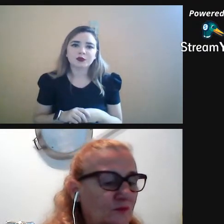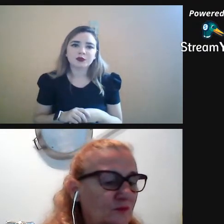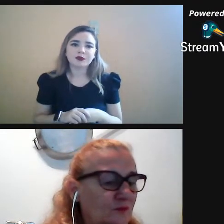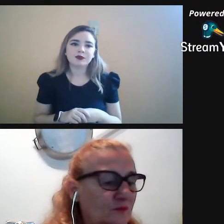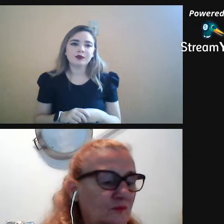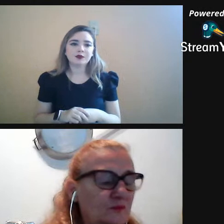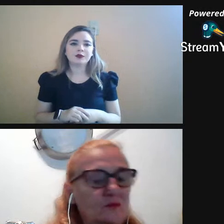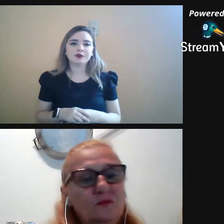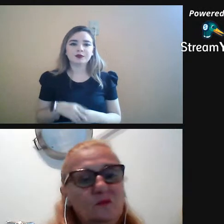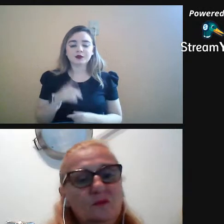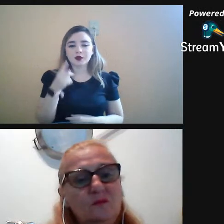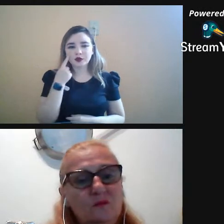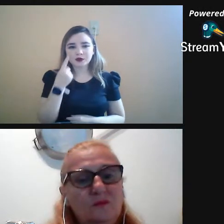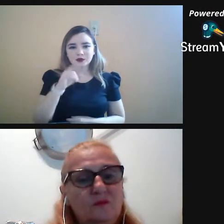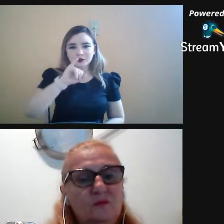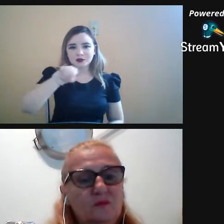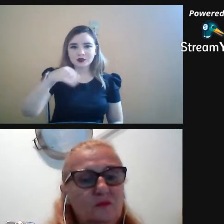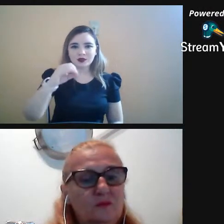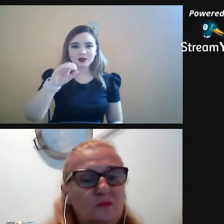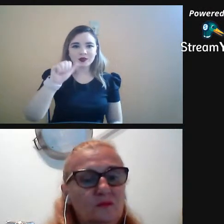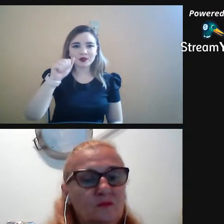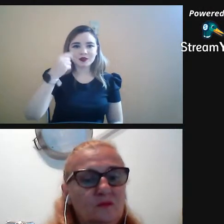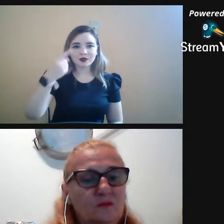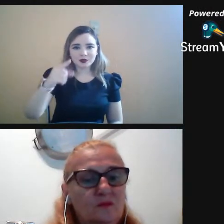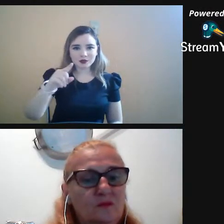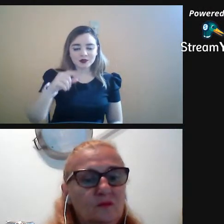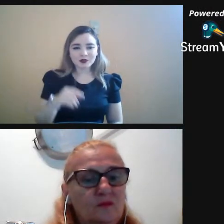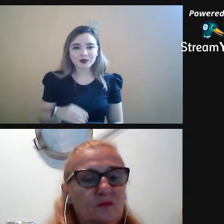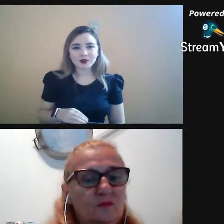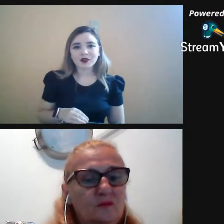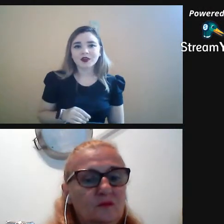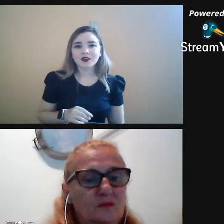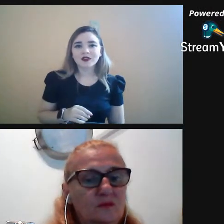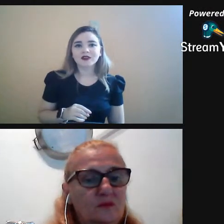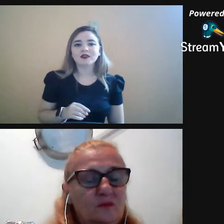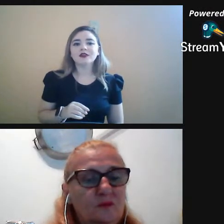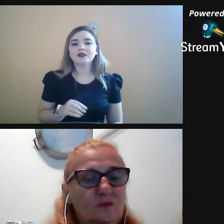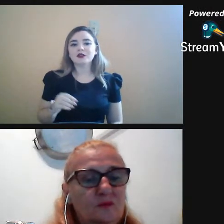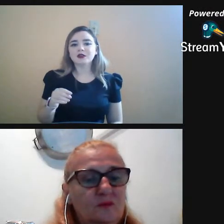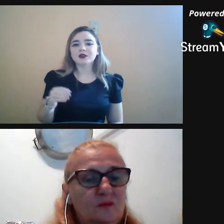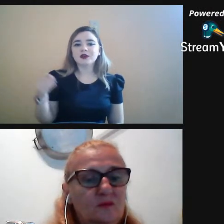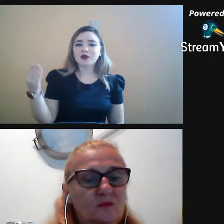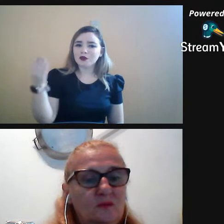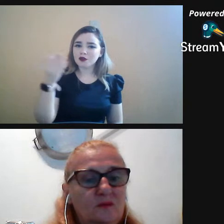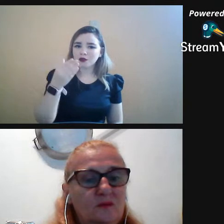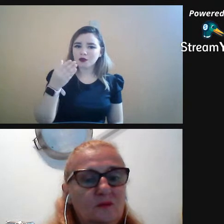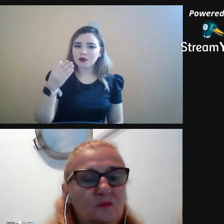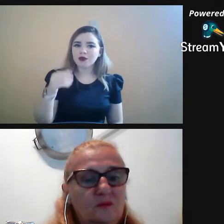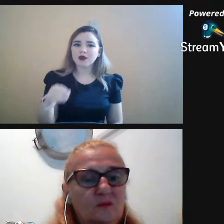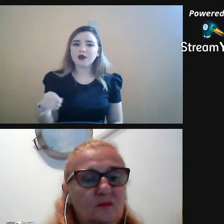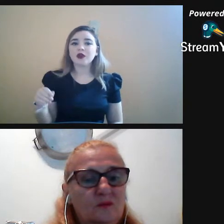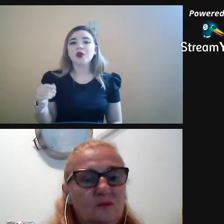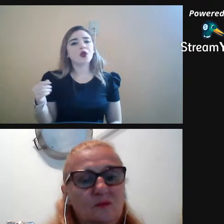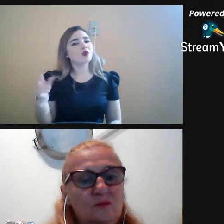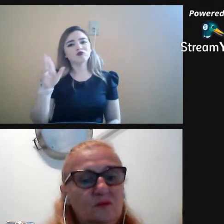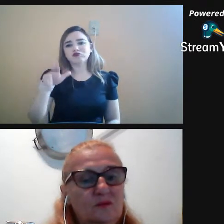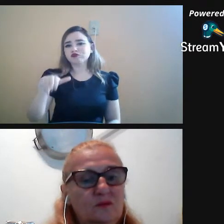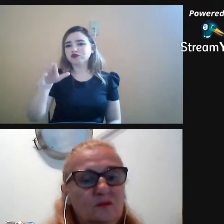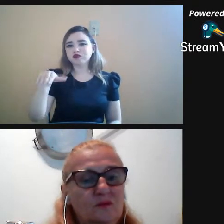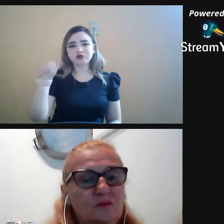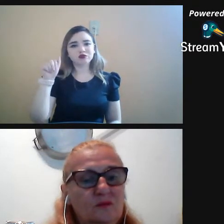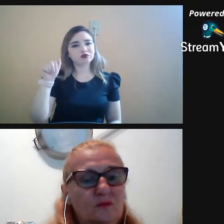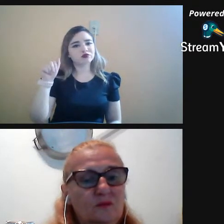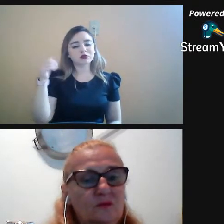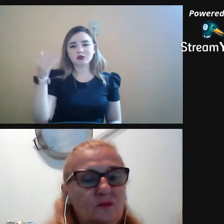Olha, o João, alguns conceitos do João Davi. Ah, o João Davi disse que nunca foi, agora que